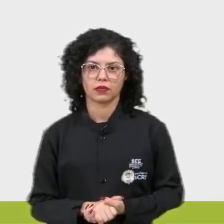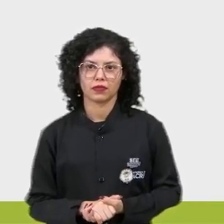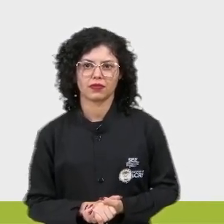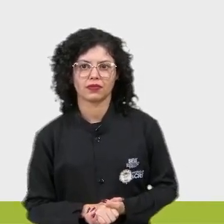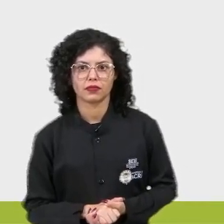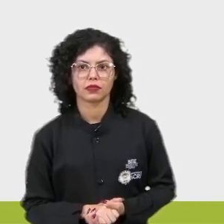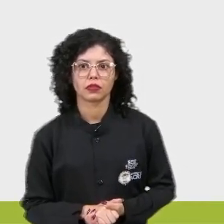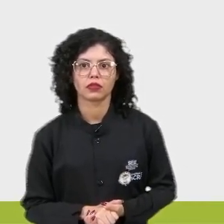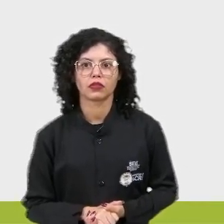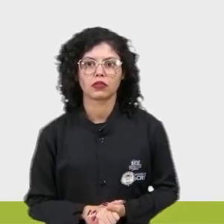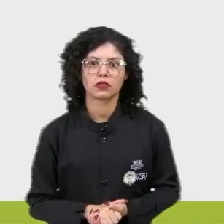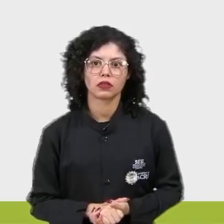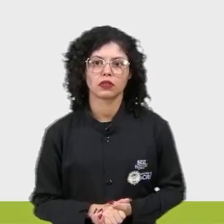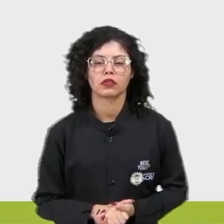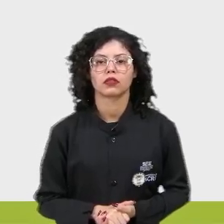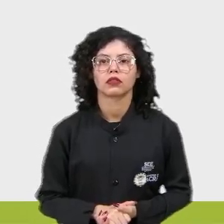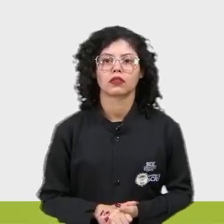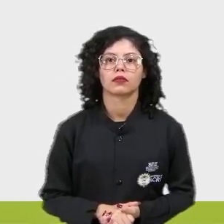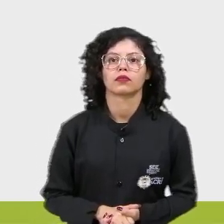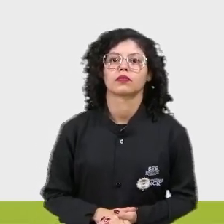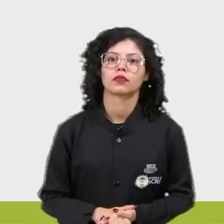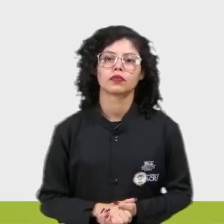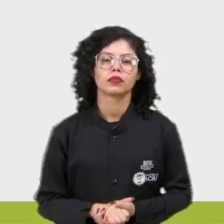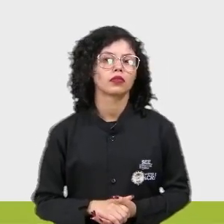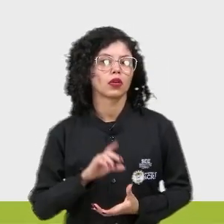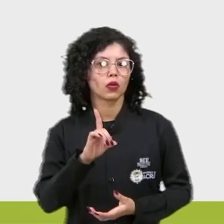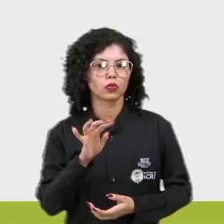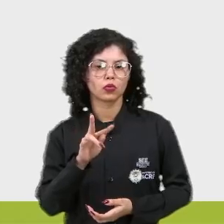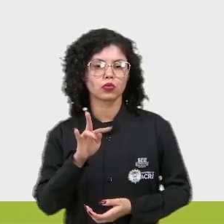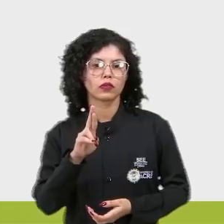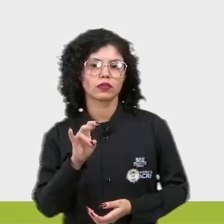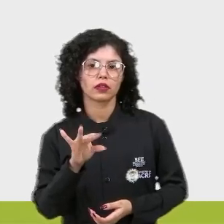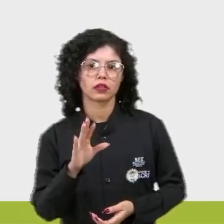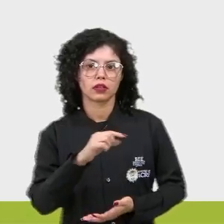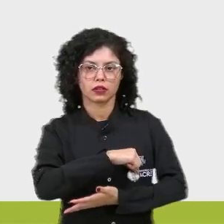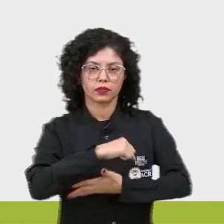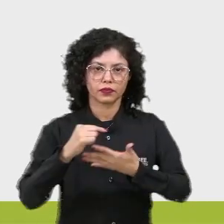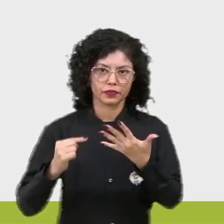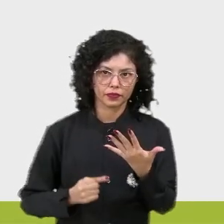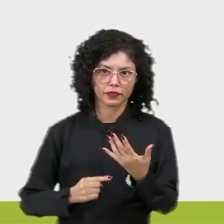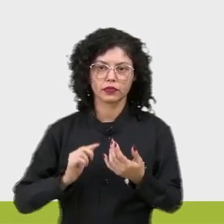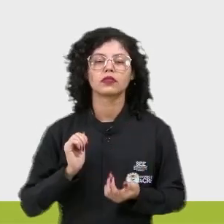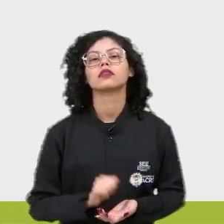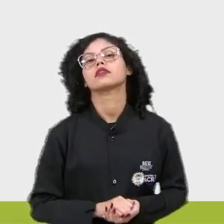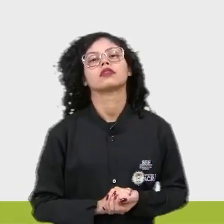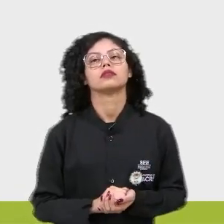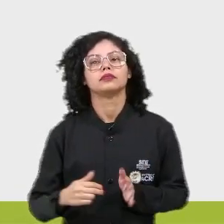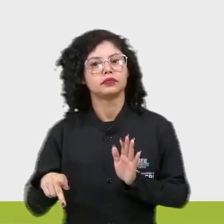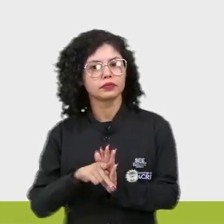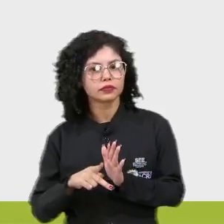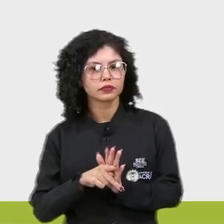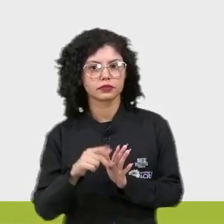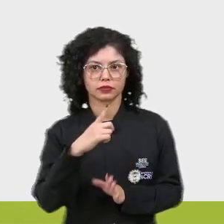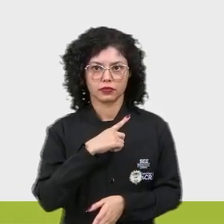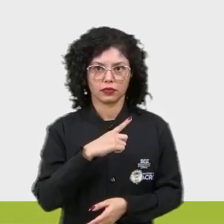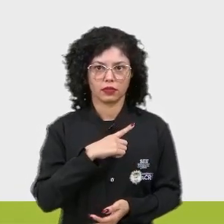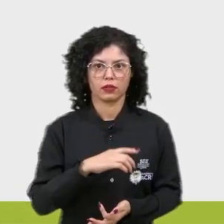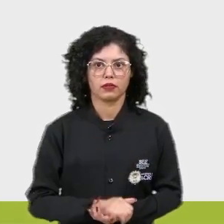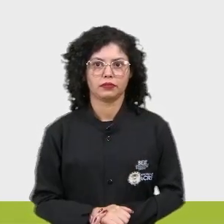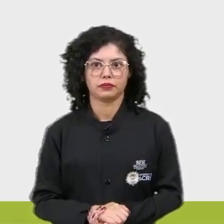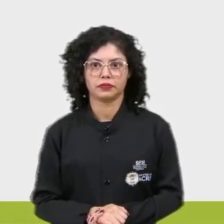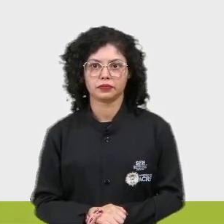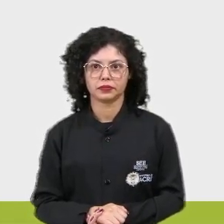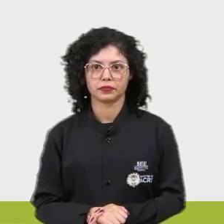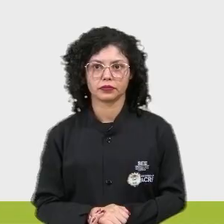aquático, né? E o dutoviário, tá? Então, são os 5 modais de transporte. São esses